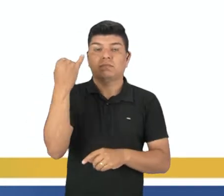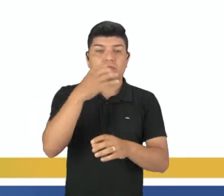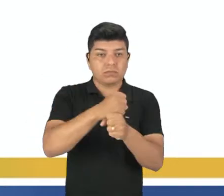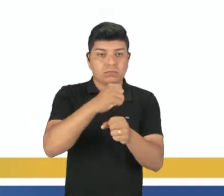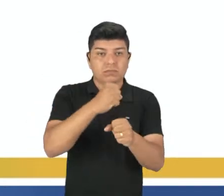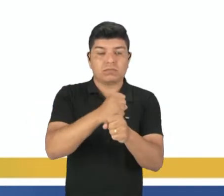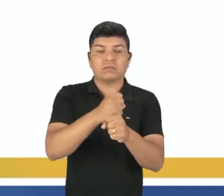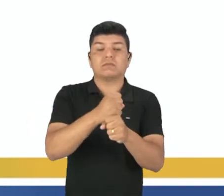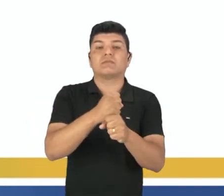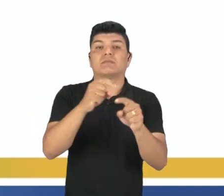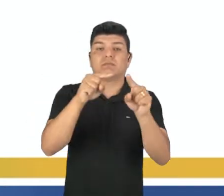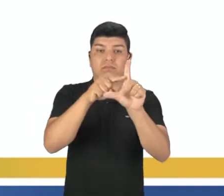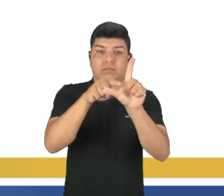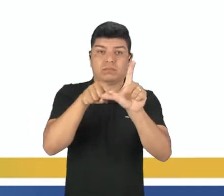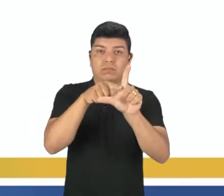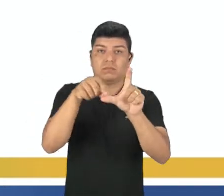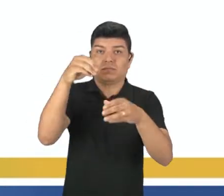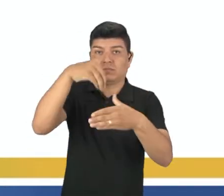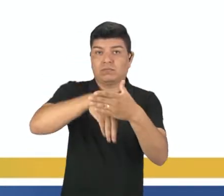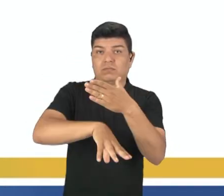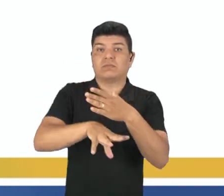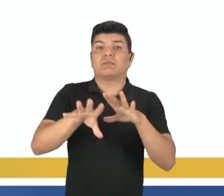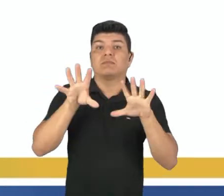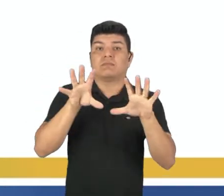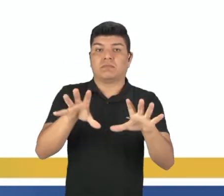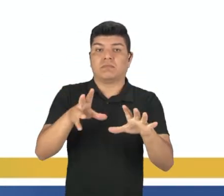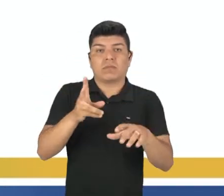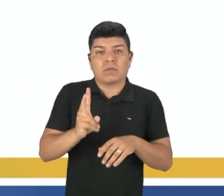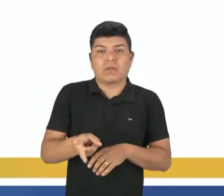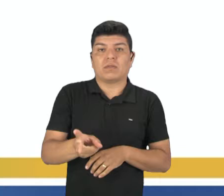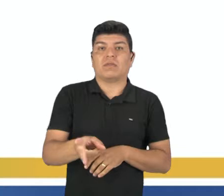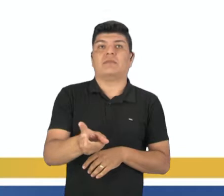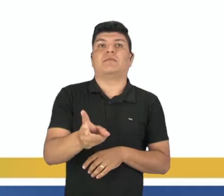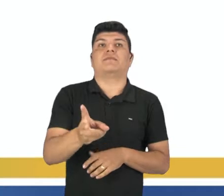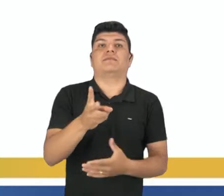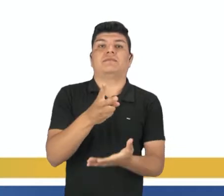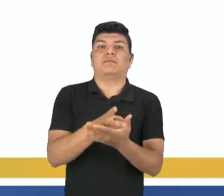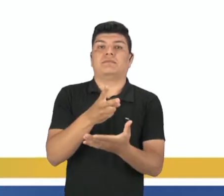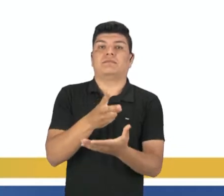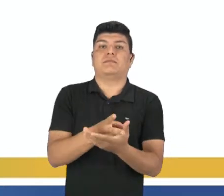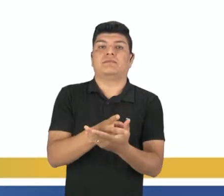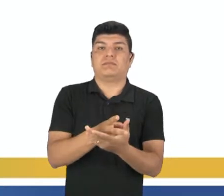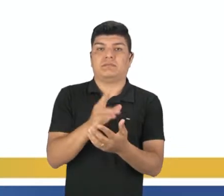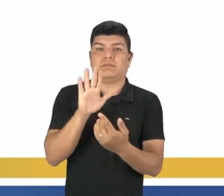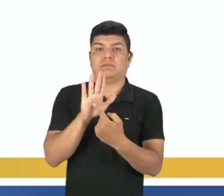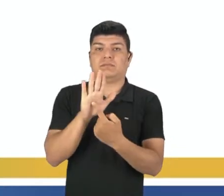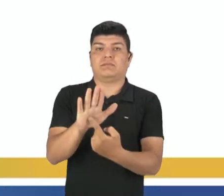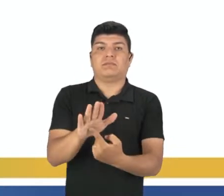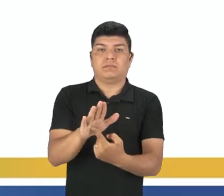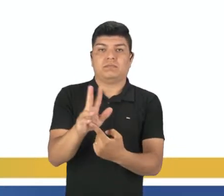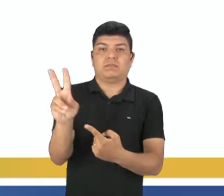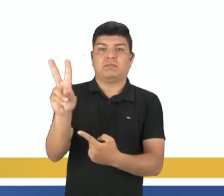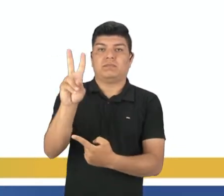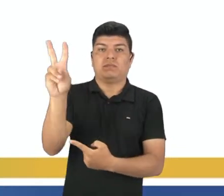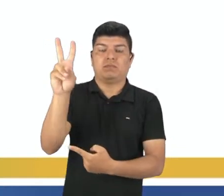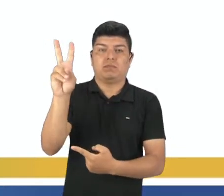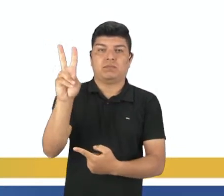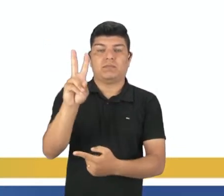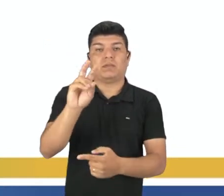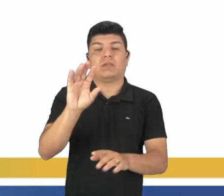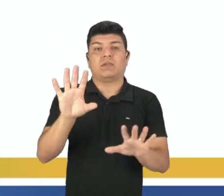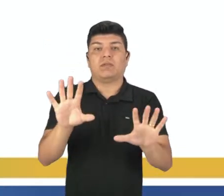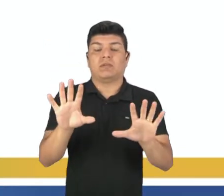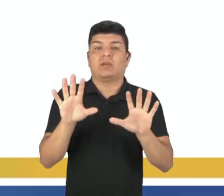soma dos ângulos internos ser constante, né, ser sempre a mesma, apresentar sempre o mesmo valor. Ou